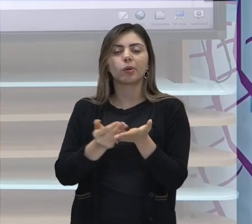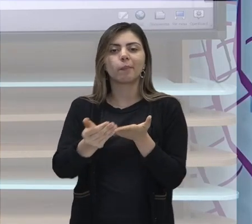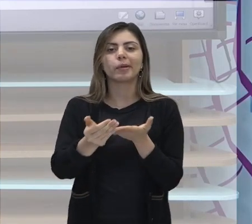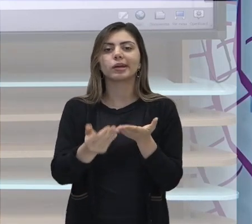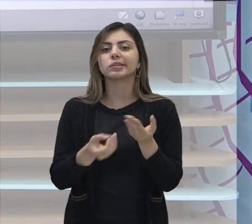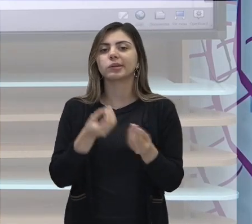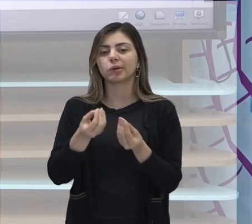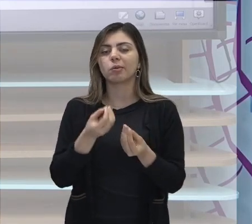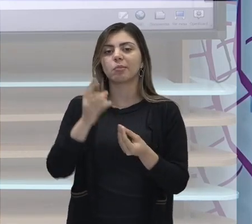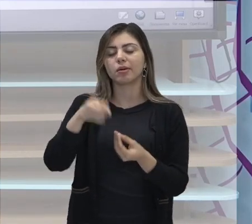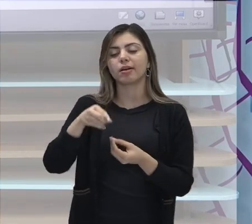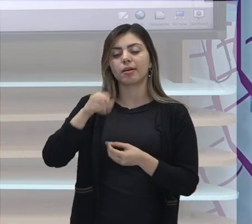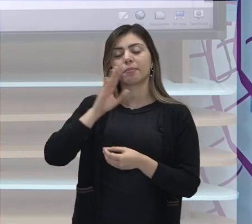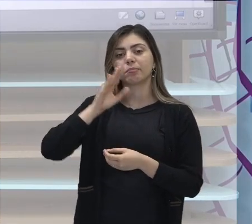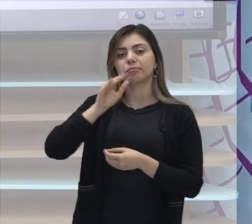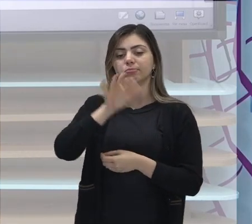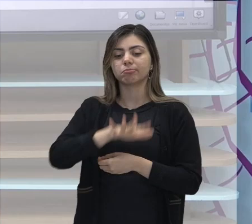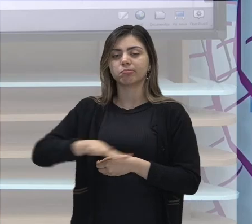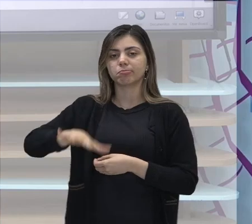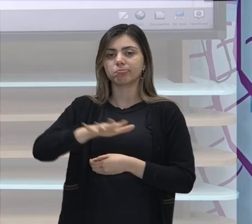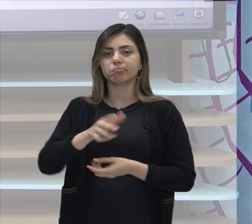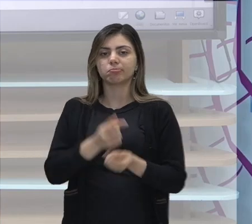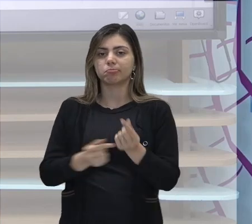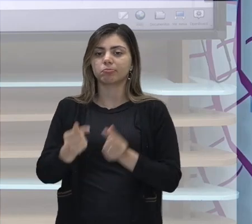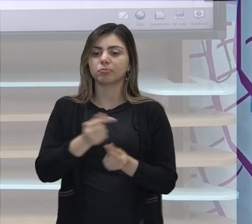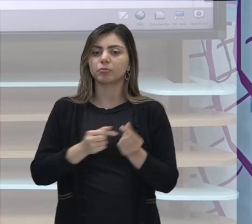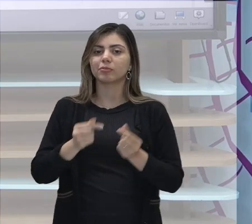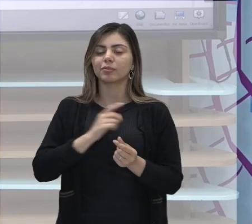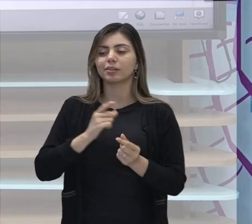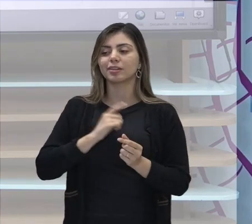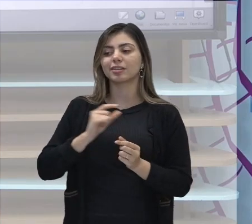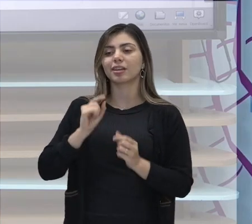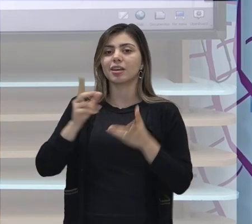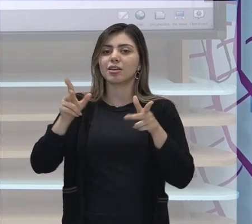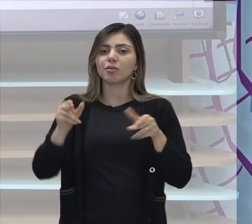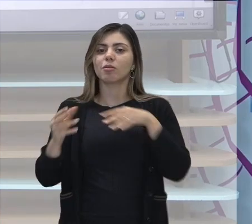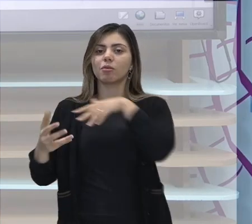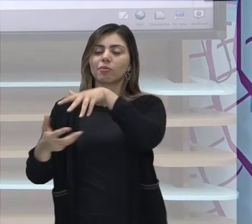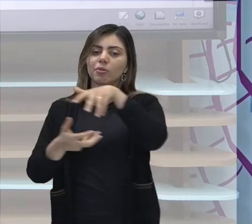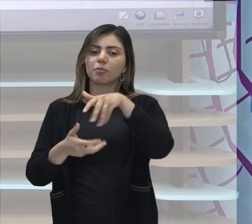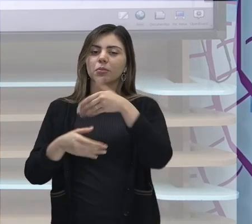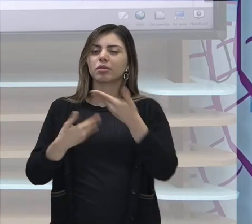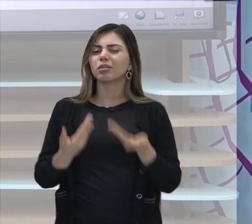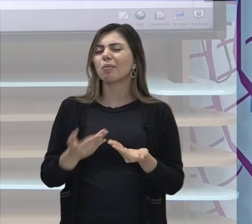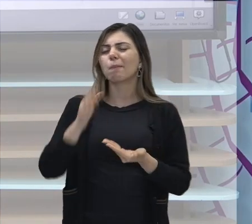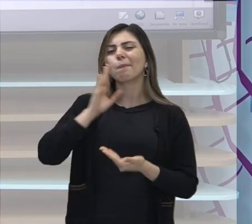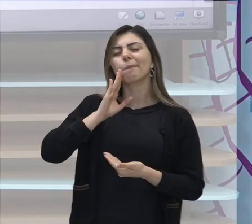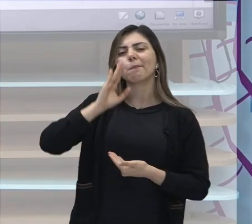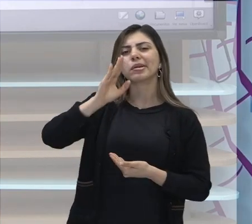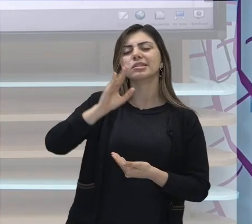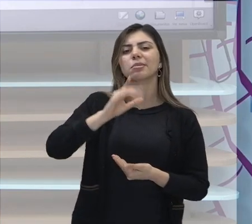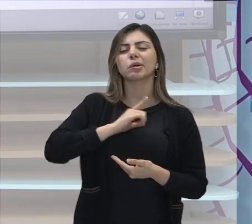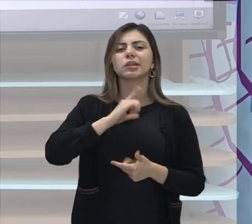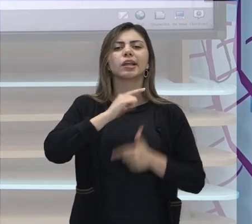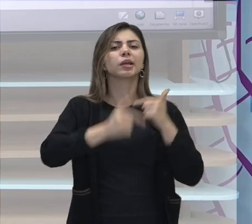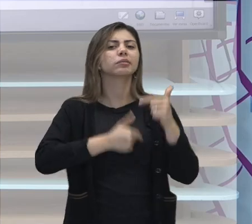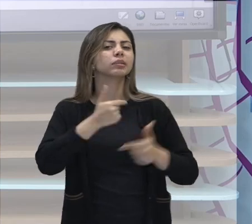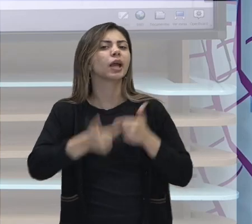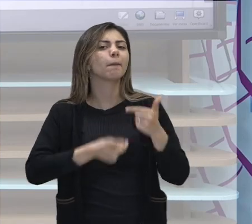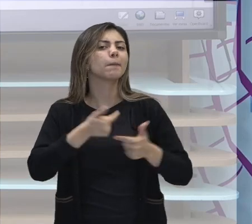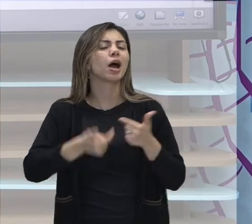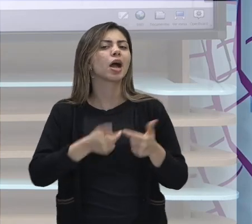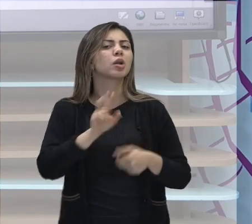principalmente econômica, do restante do mundo, qual vai ser a principal mão de obra